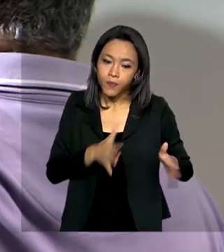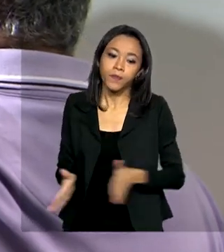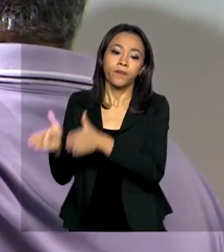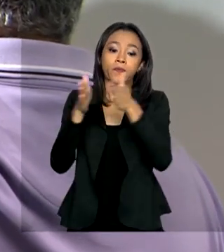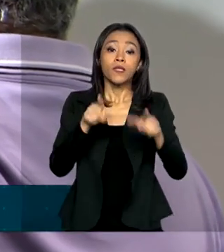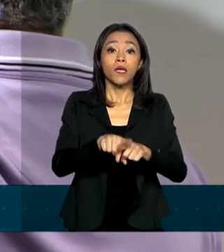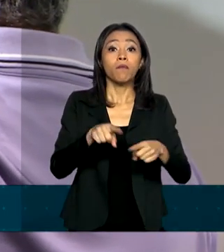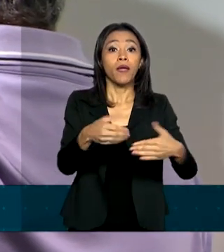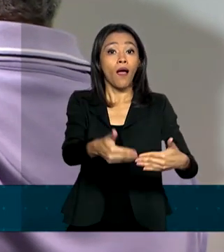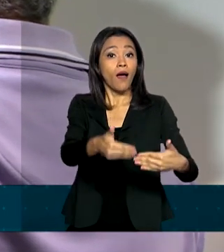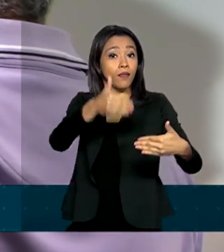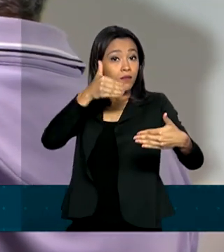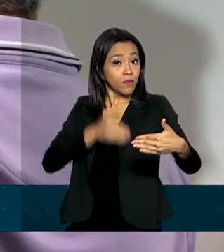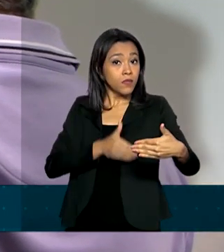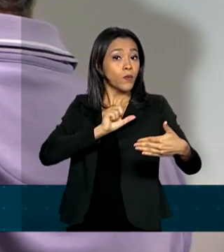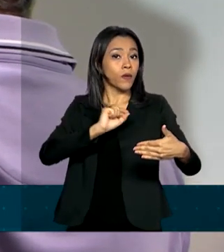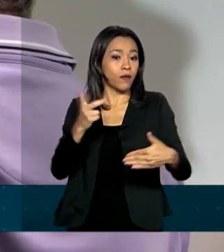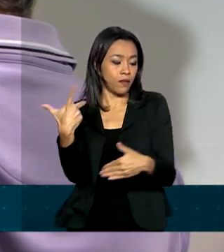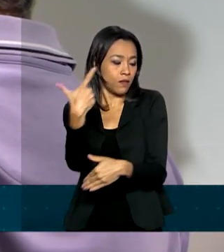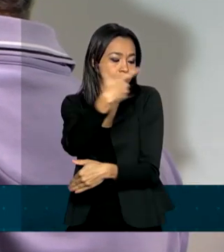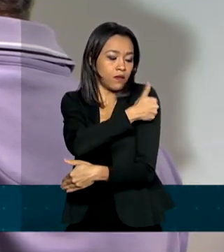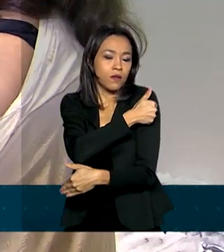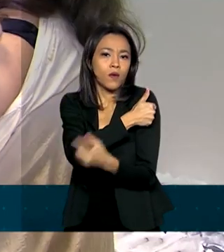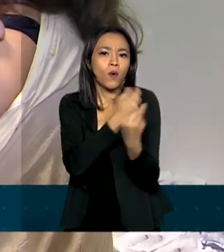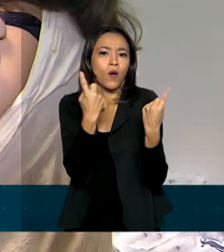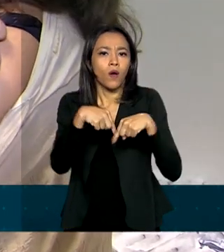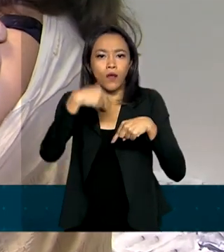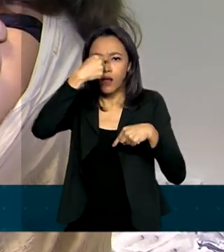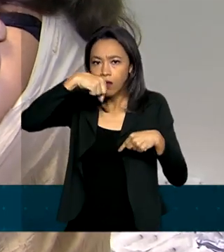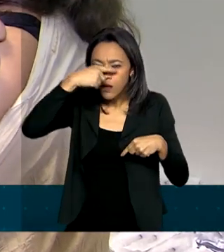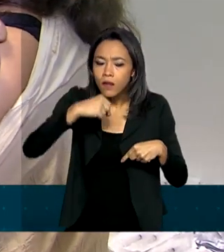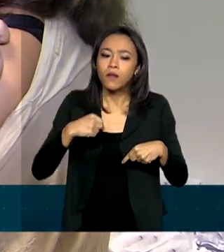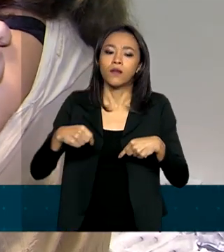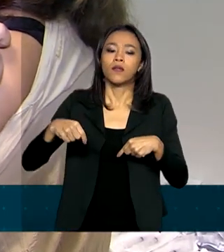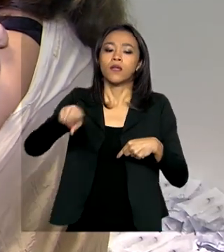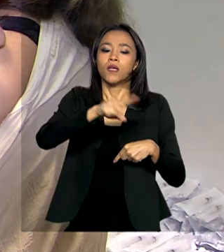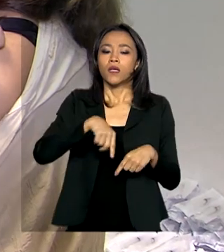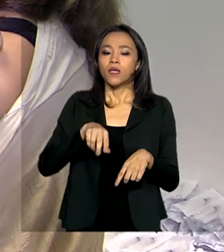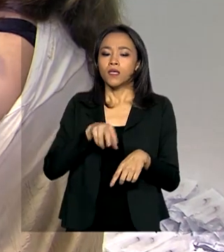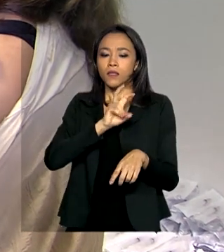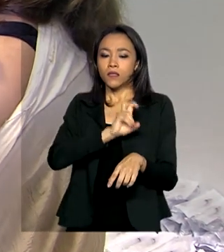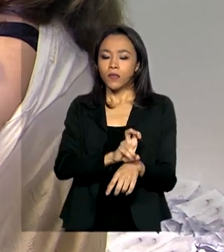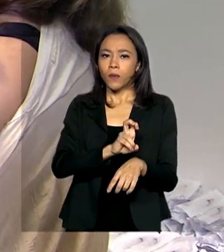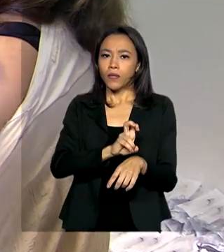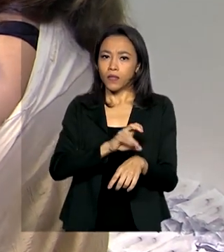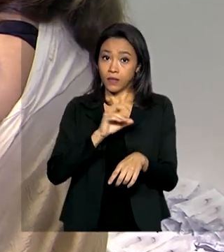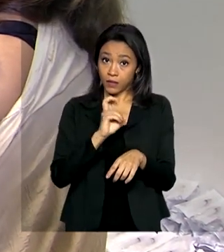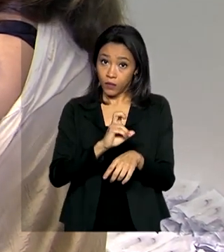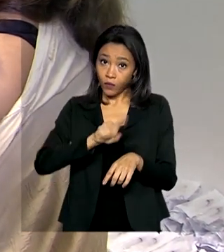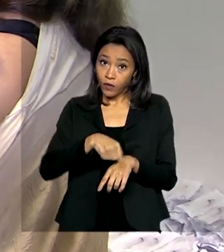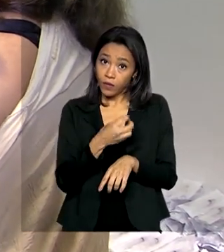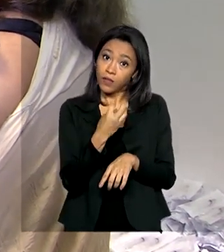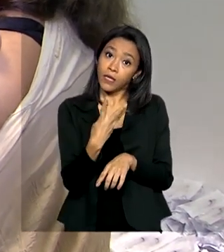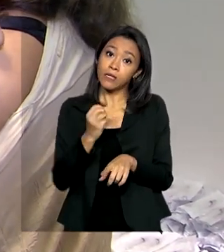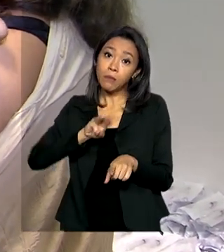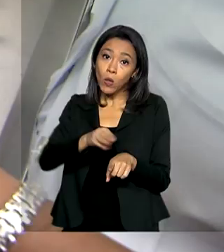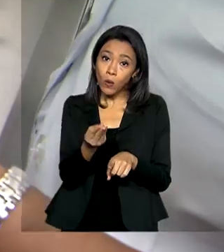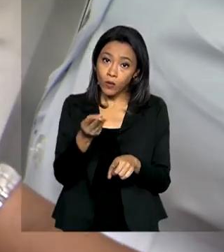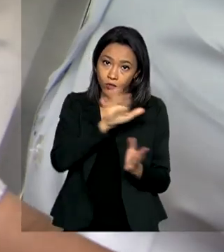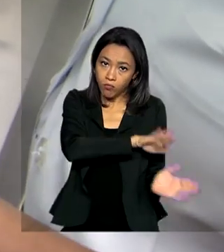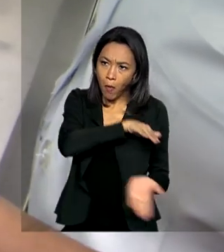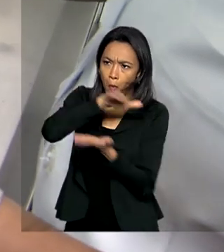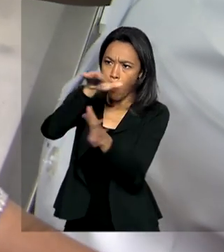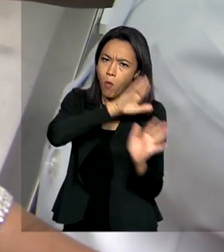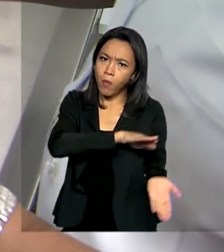antecipação da campanha de vacinação contra a gripe. 55,3 milhões de doses já foram distribuídas.